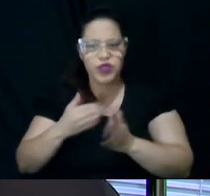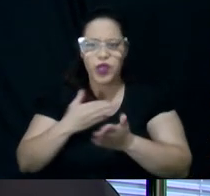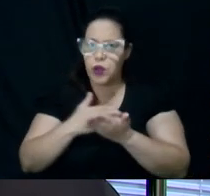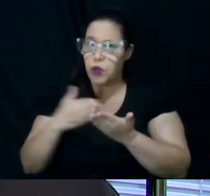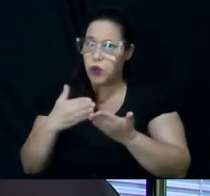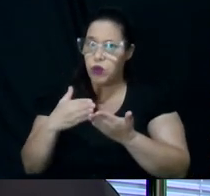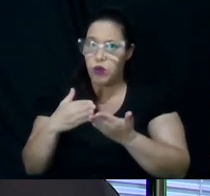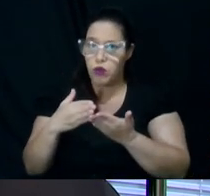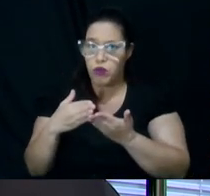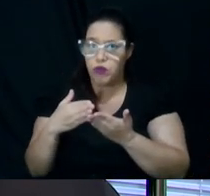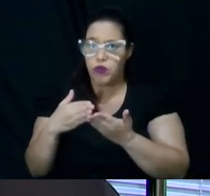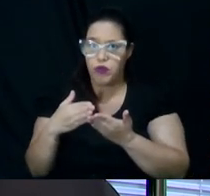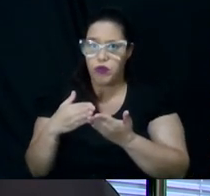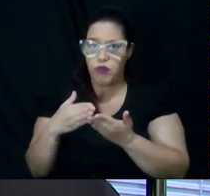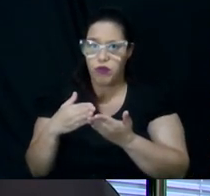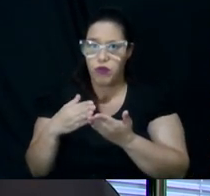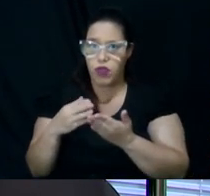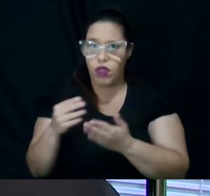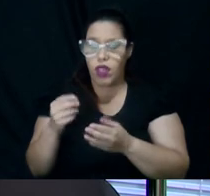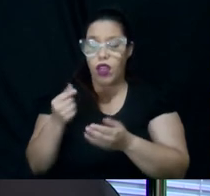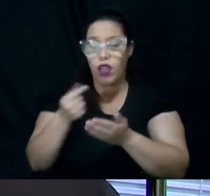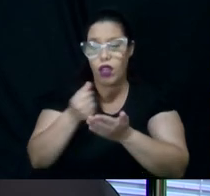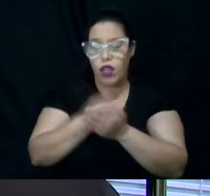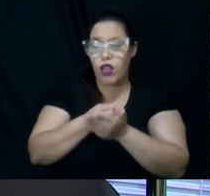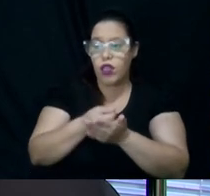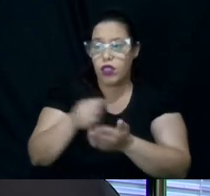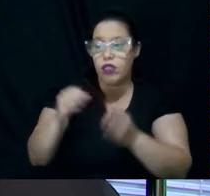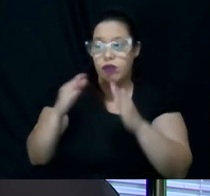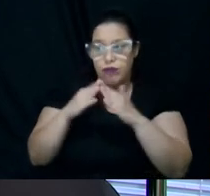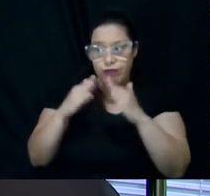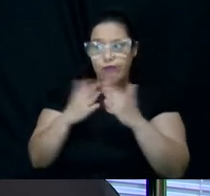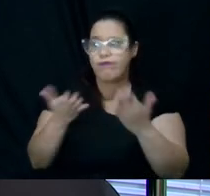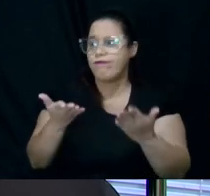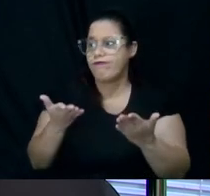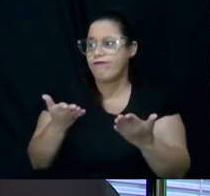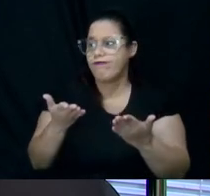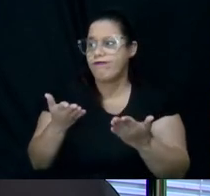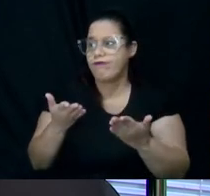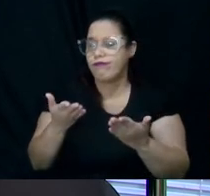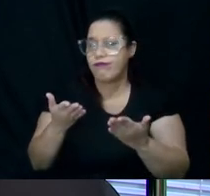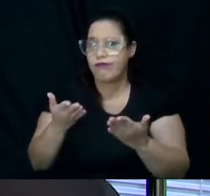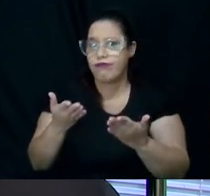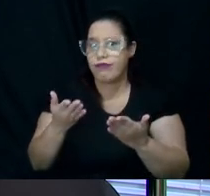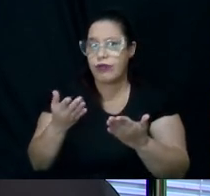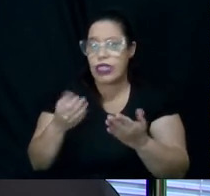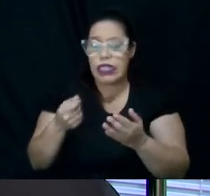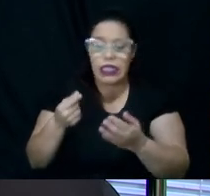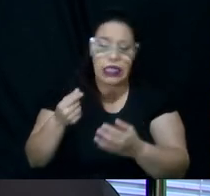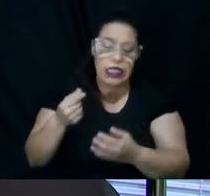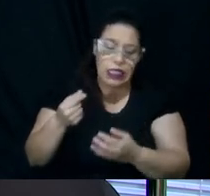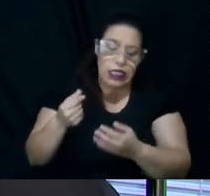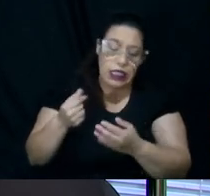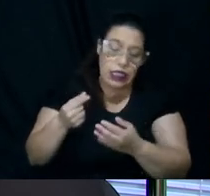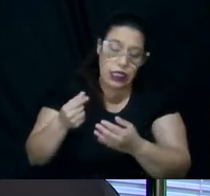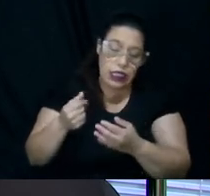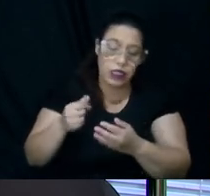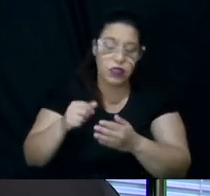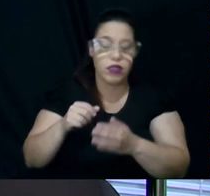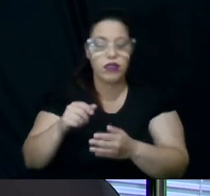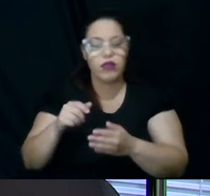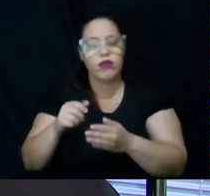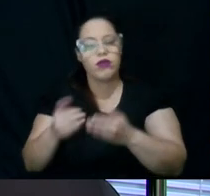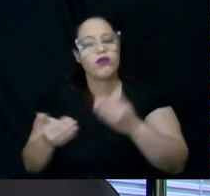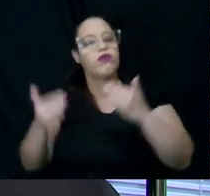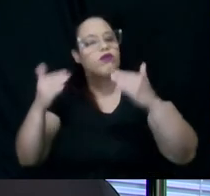de despesas de casa, né? Planejamento, e não somente também falando em endividamento, Planejamento também ele vem ao encontro de